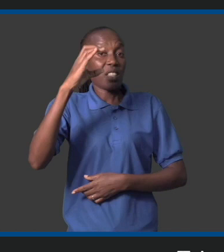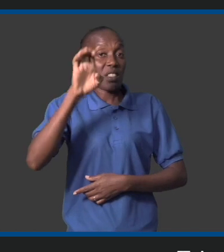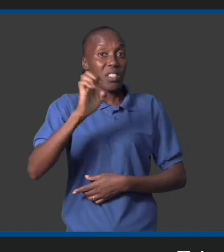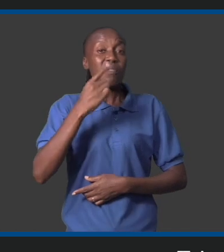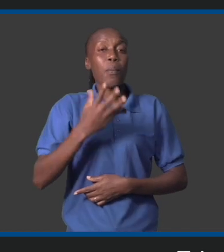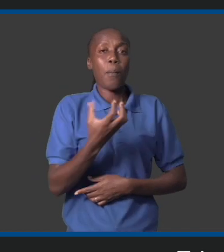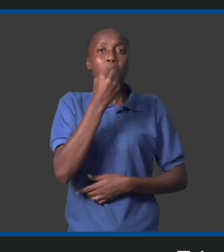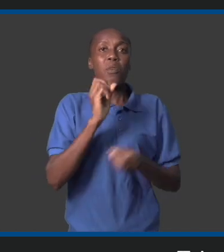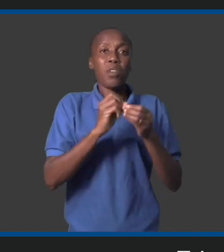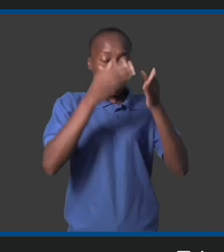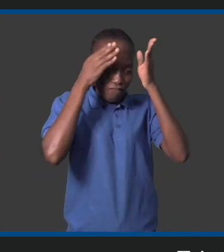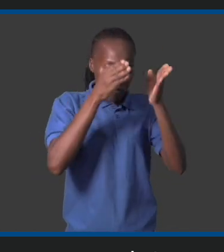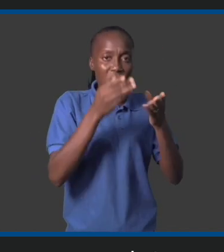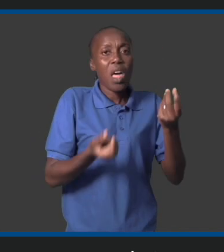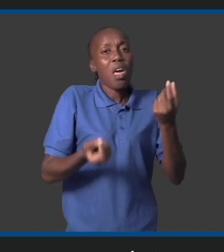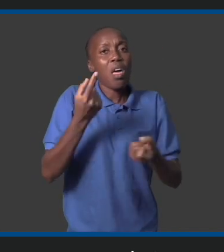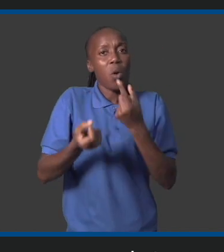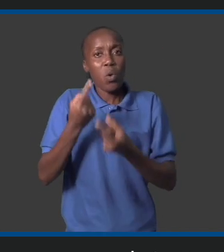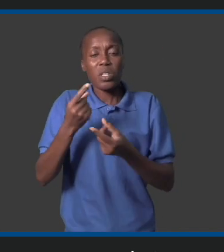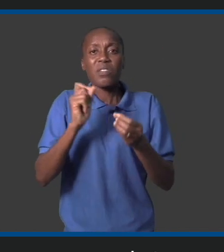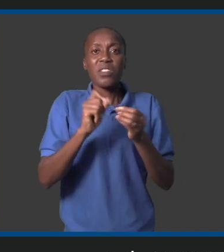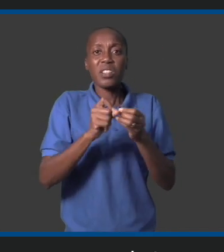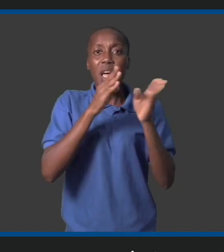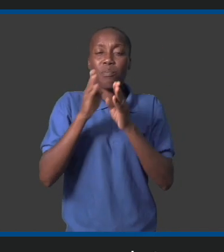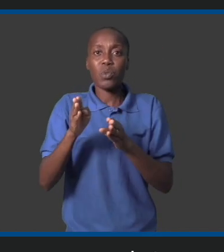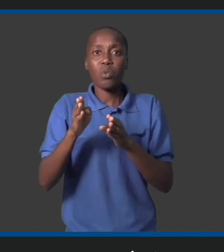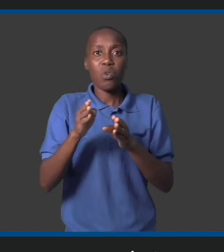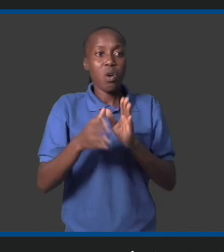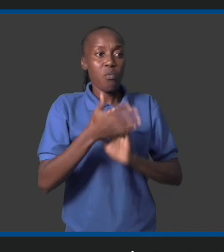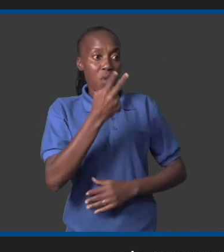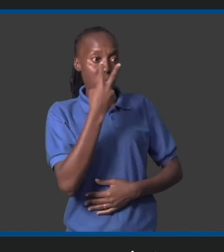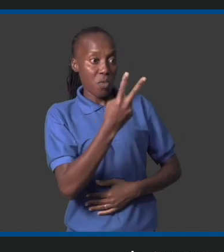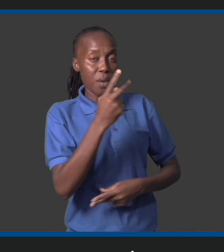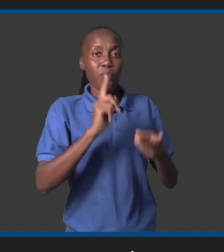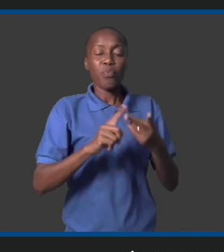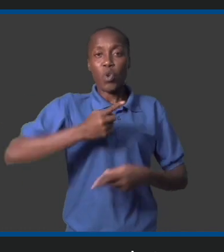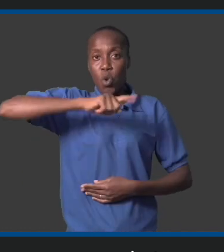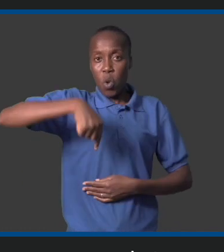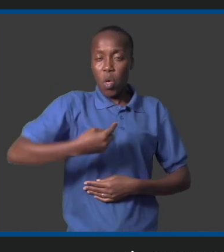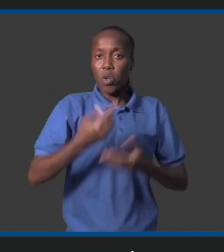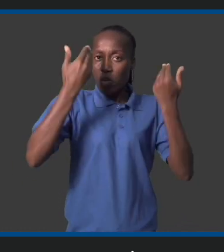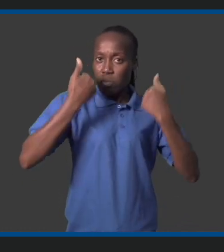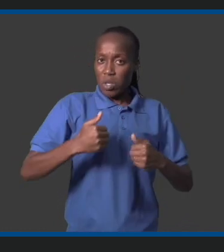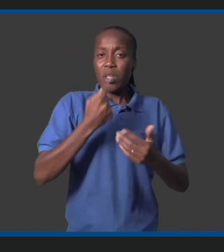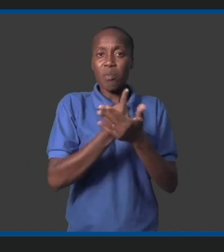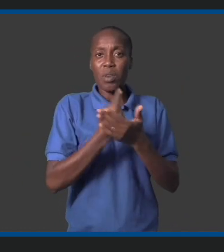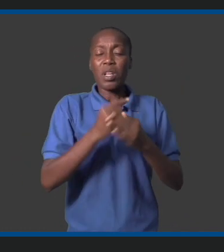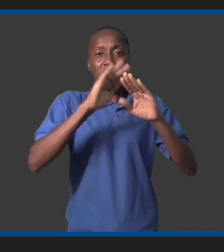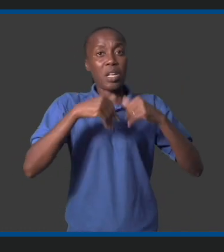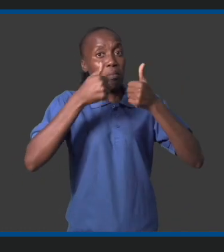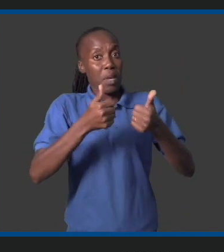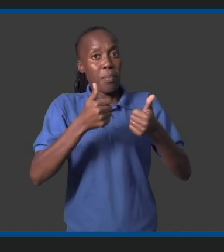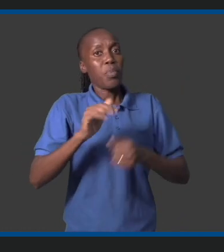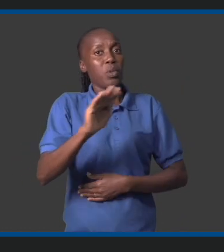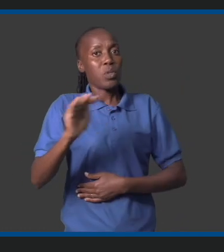também seja um pouco disso, da verbalização e de termos atenção às coisas. E deixarmos ser guistas, deixarmos de pensar só em nós mesmos. E pensar no